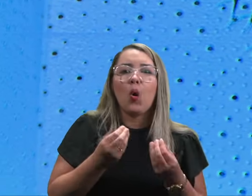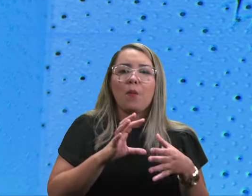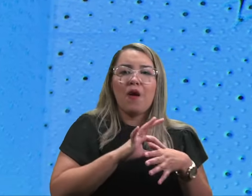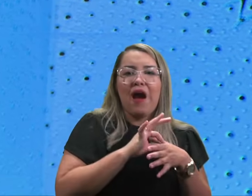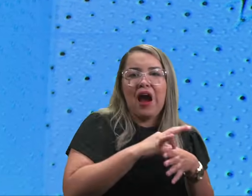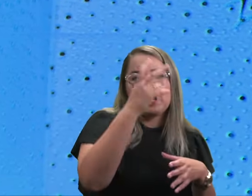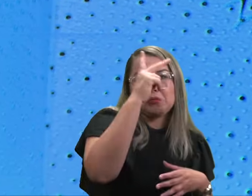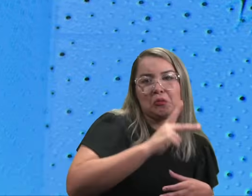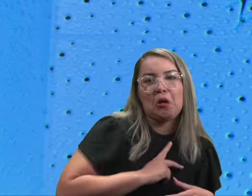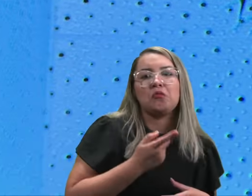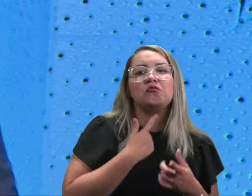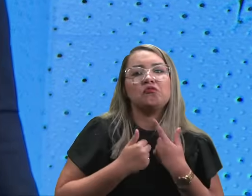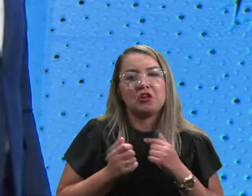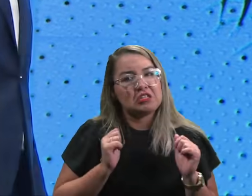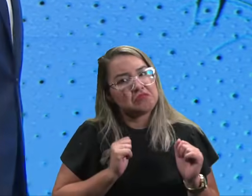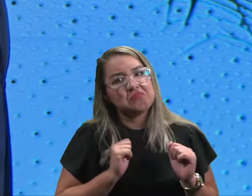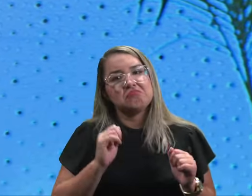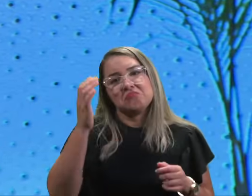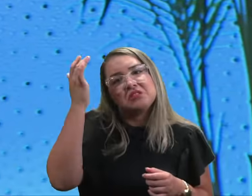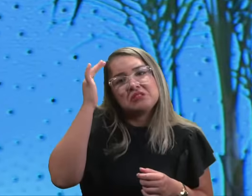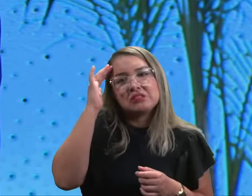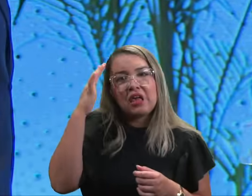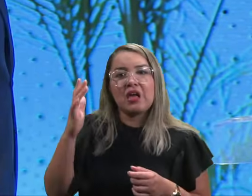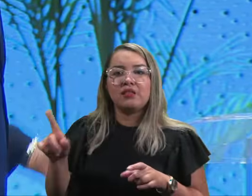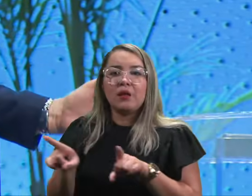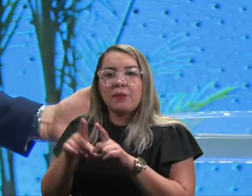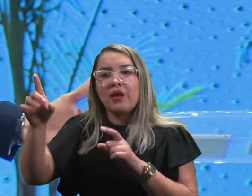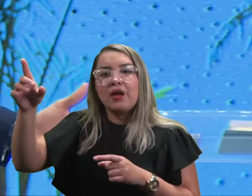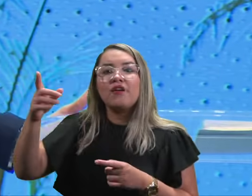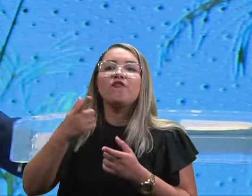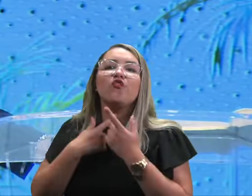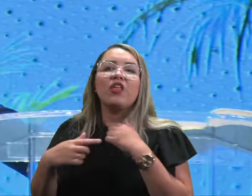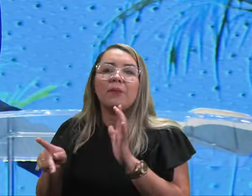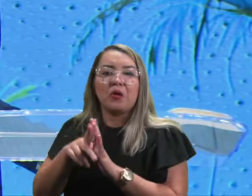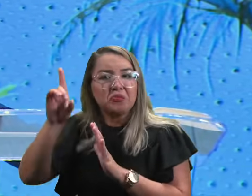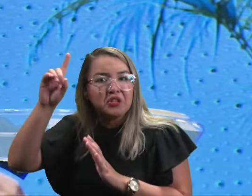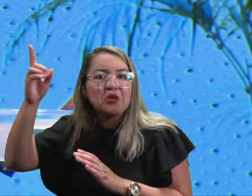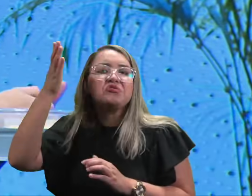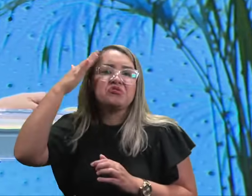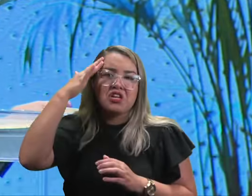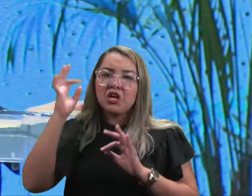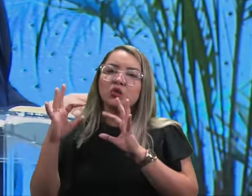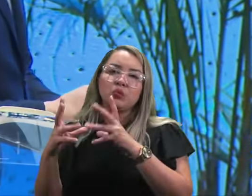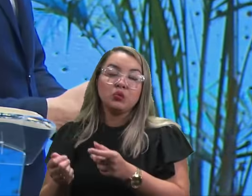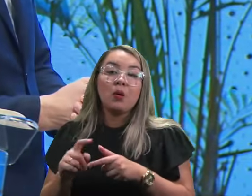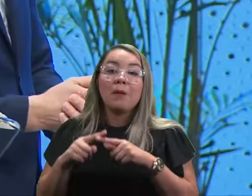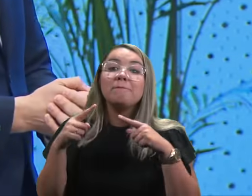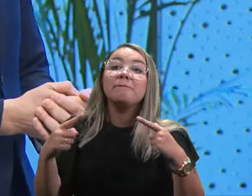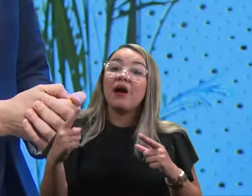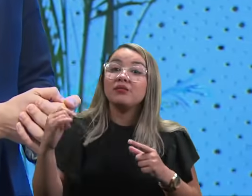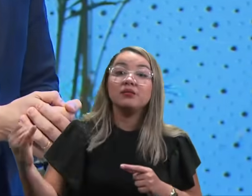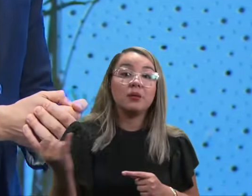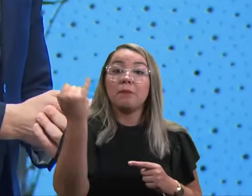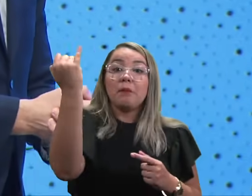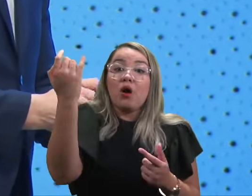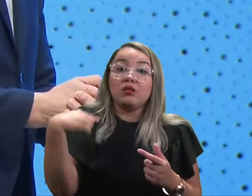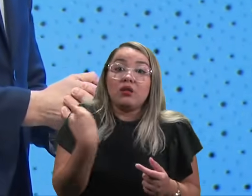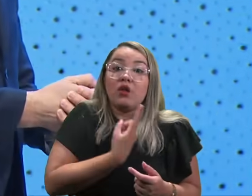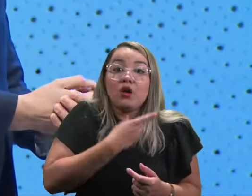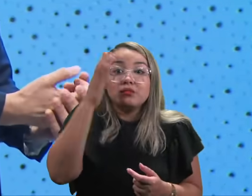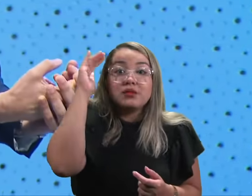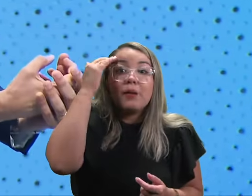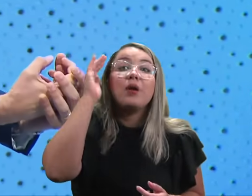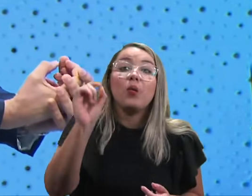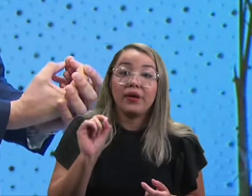eu sei tudo isso e tudo mais. No entanto, o que importa nós sabermos